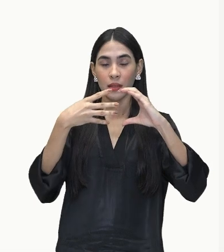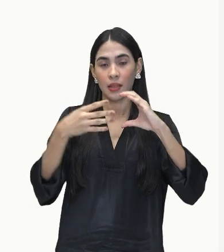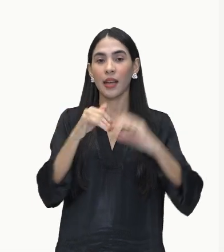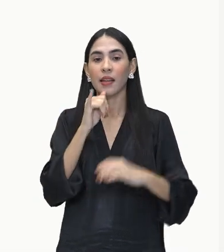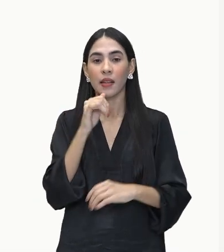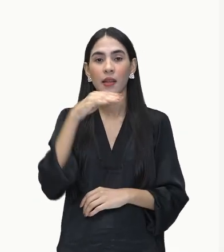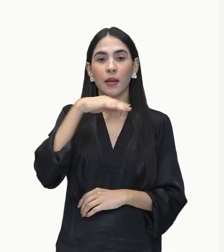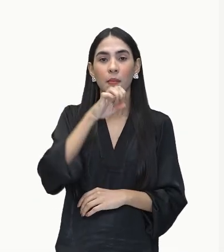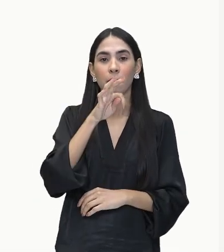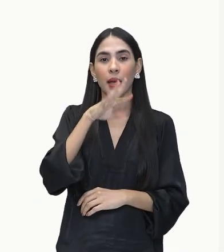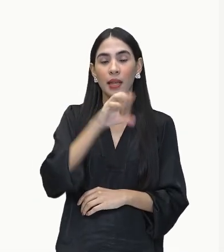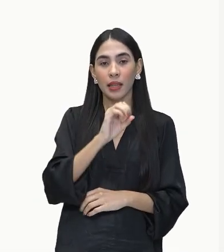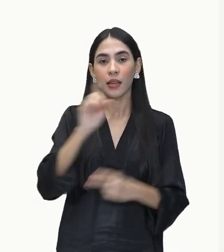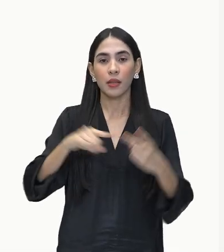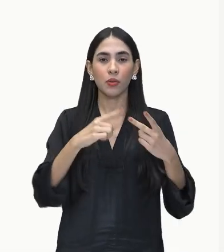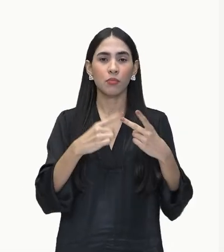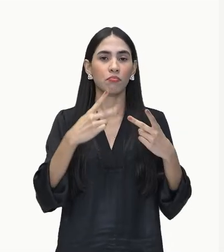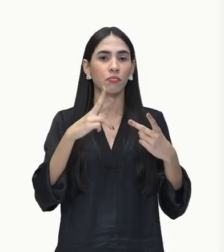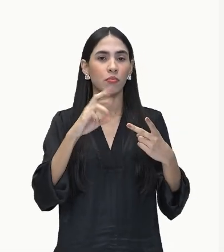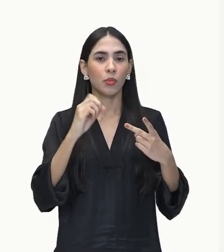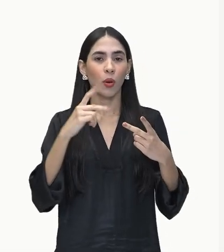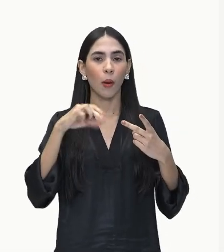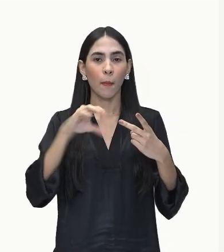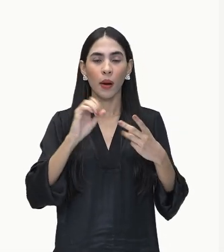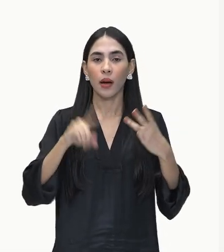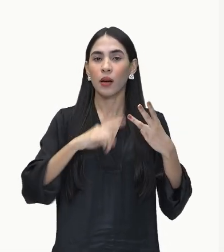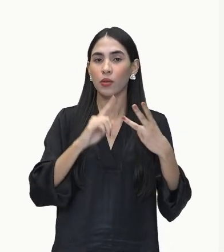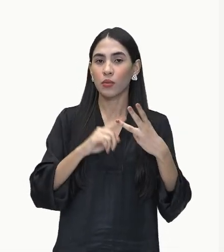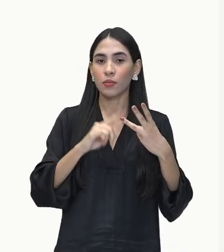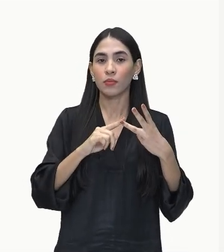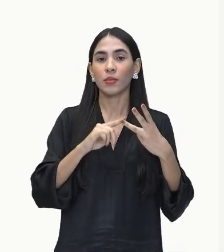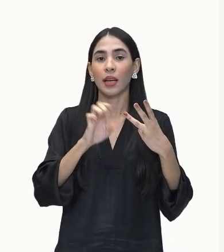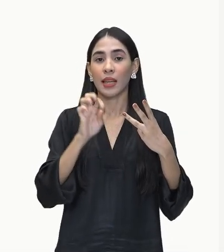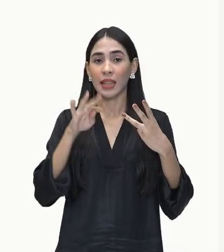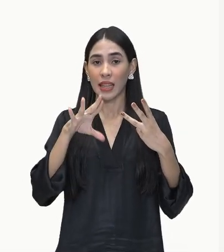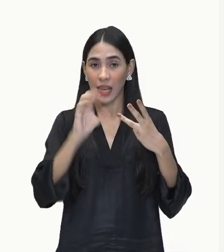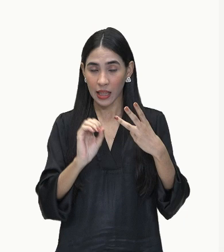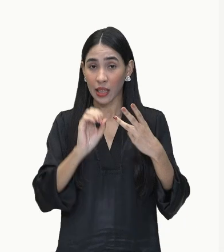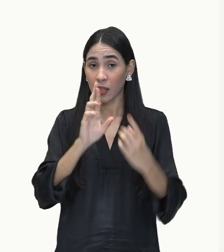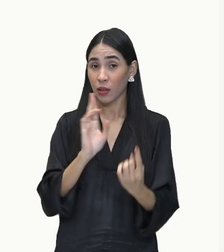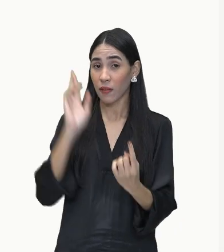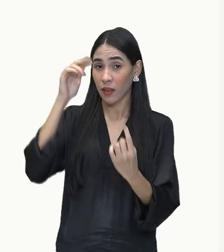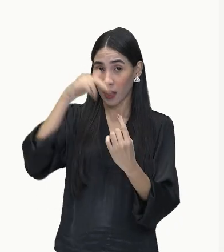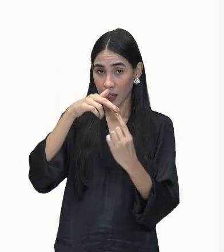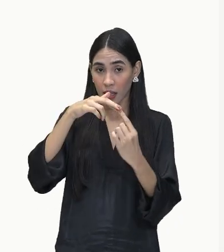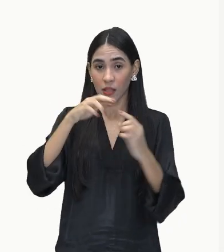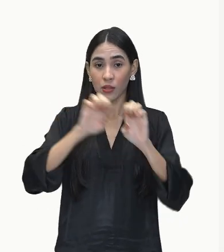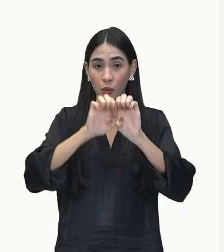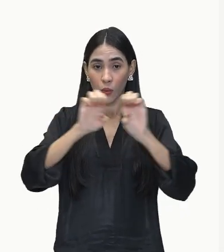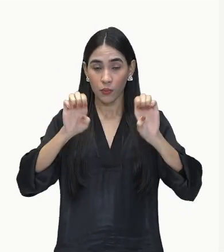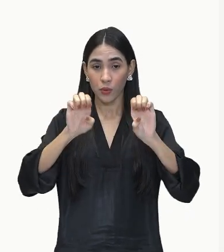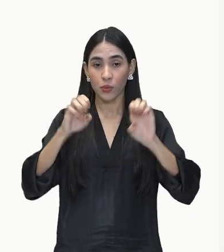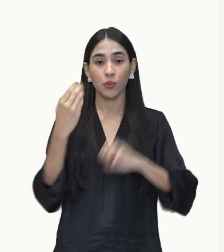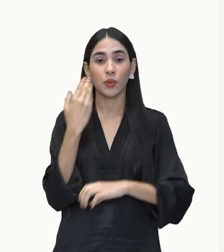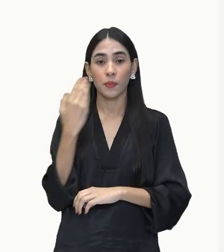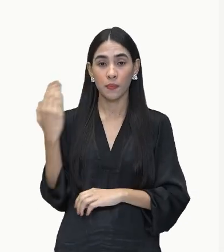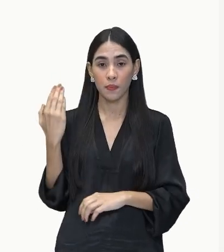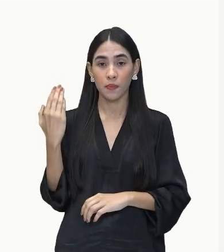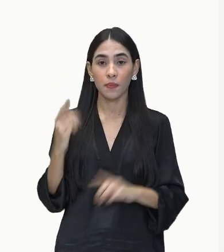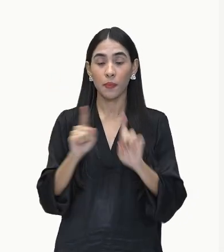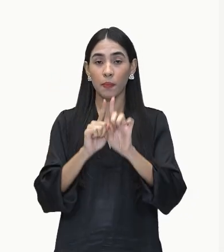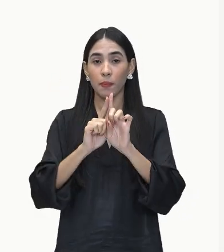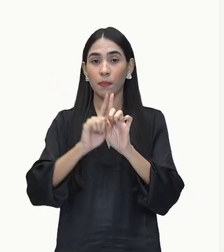metano, etano, propano. Então, é o nome do hidrocarboneto correspondente, ou seja, dessa parte aqui, mais